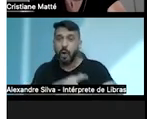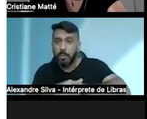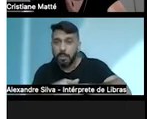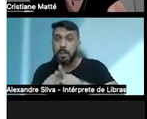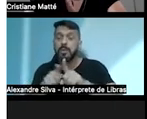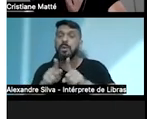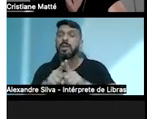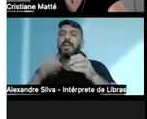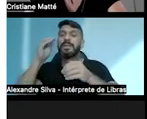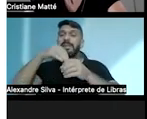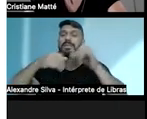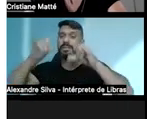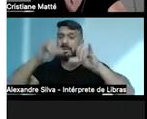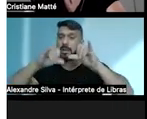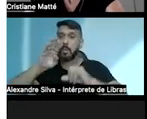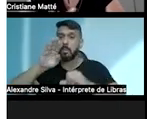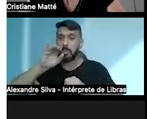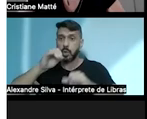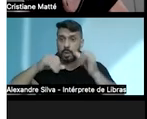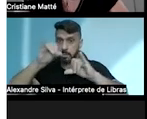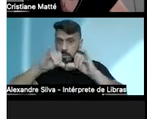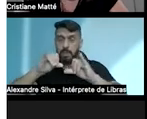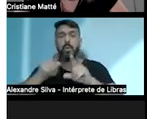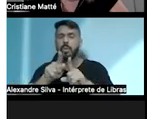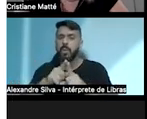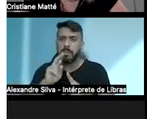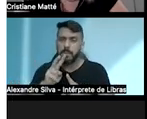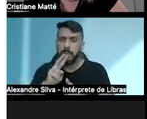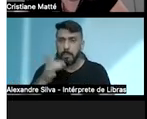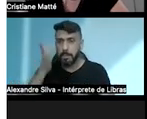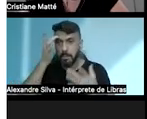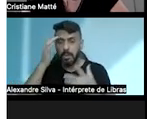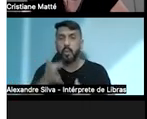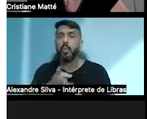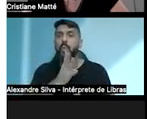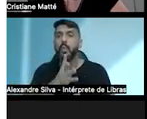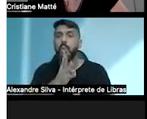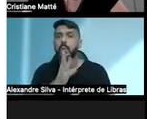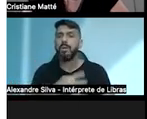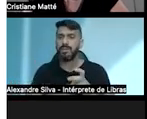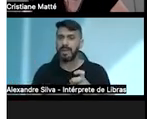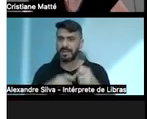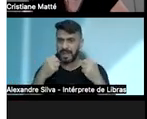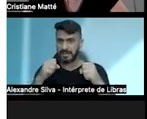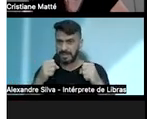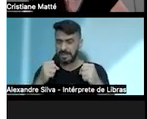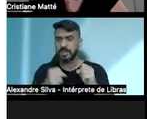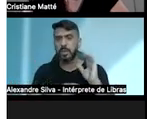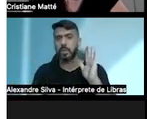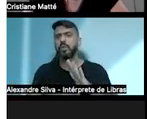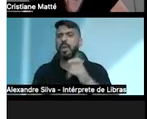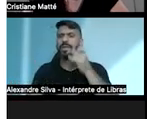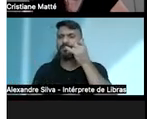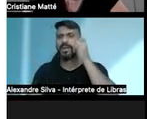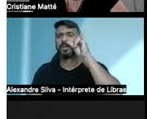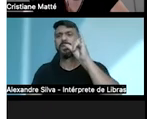que a gente viu? Testou a memória de reconhecimento de objetos e viu que o exercício prevenia